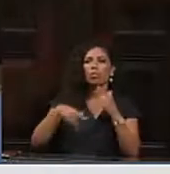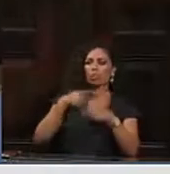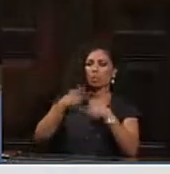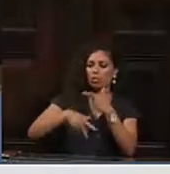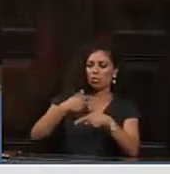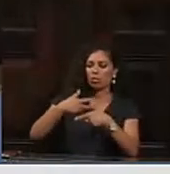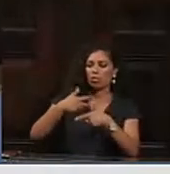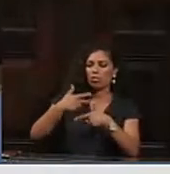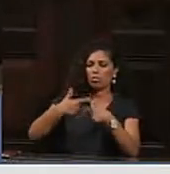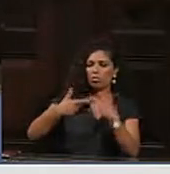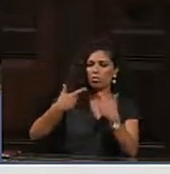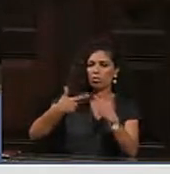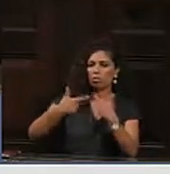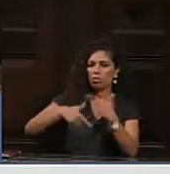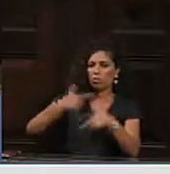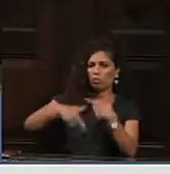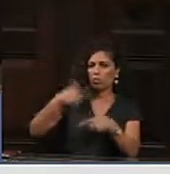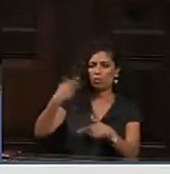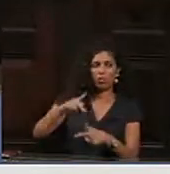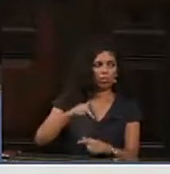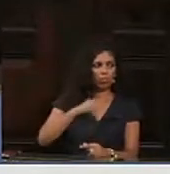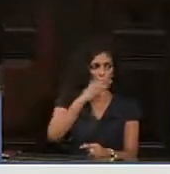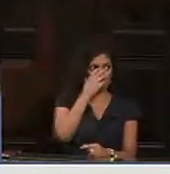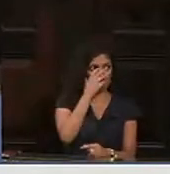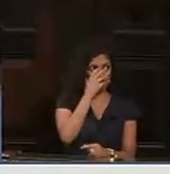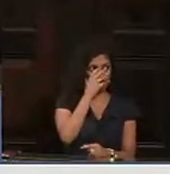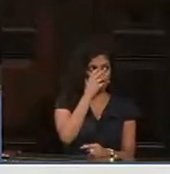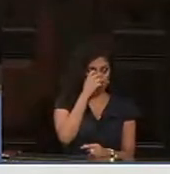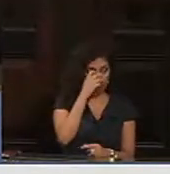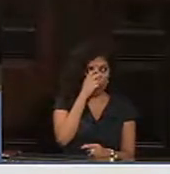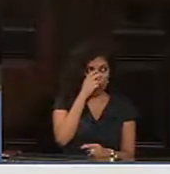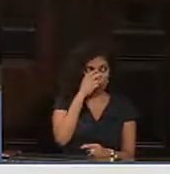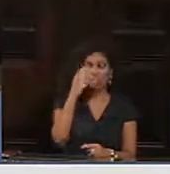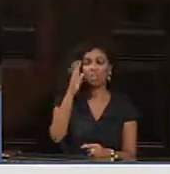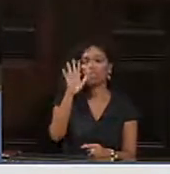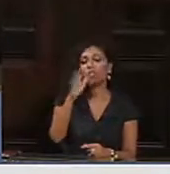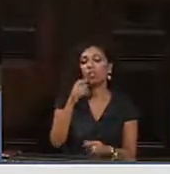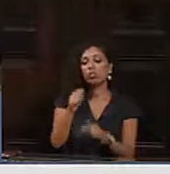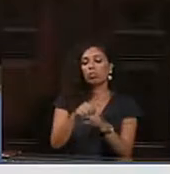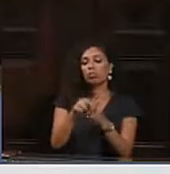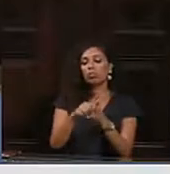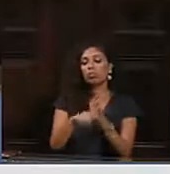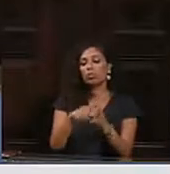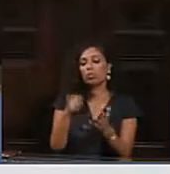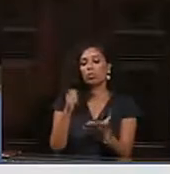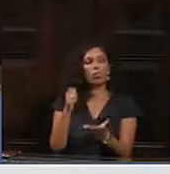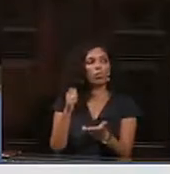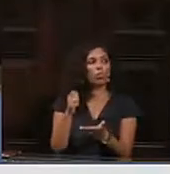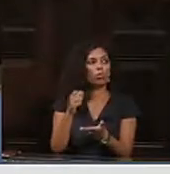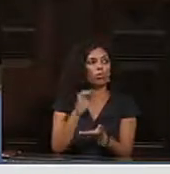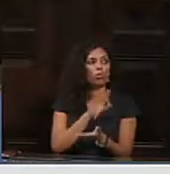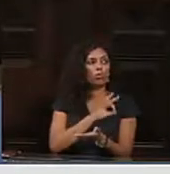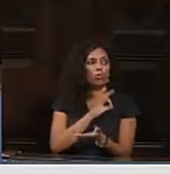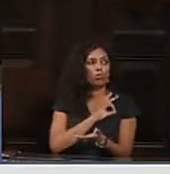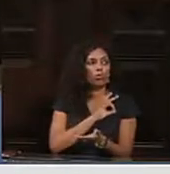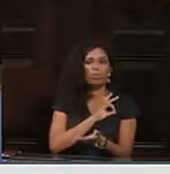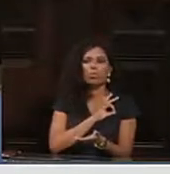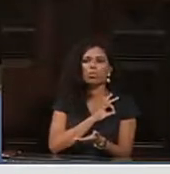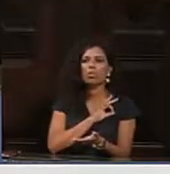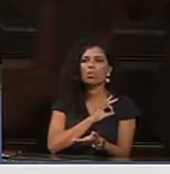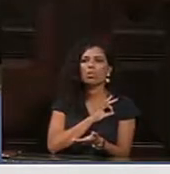tudo. E todo mundo acha que o policial militar ganha. E ainda está escrito que o policial militar tem que usar, é